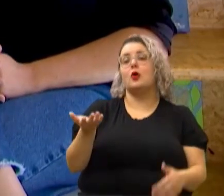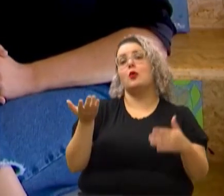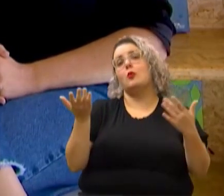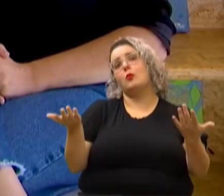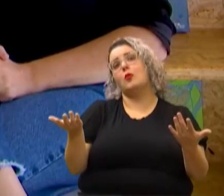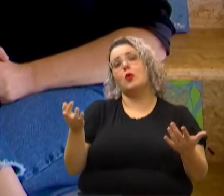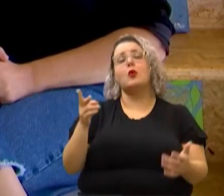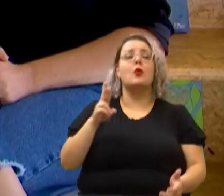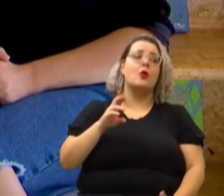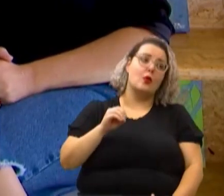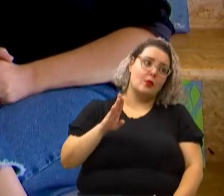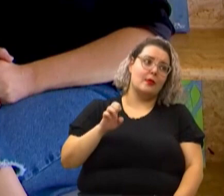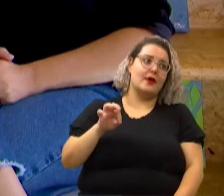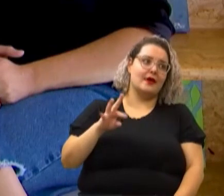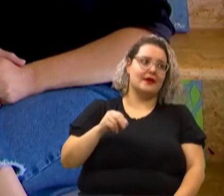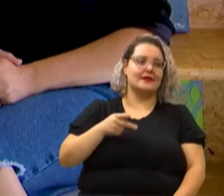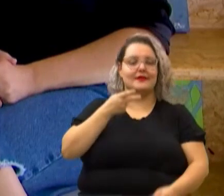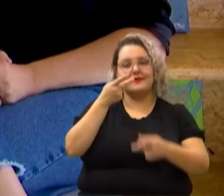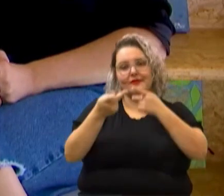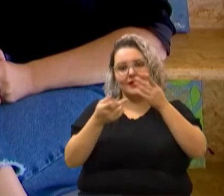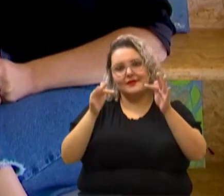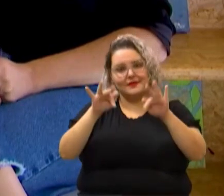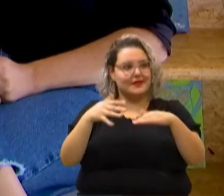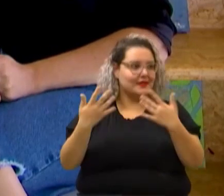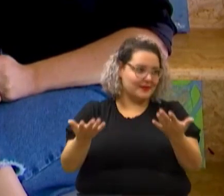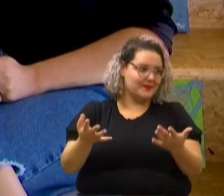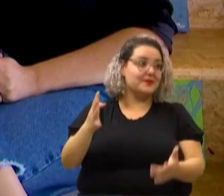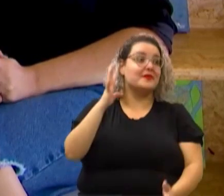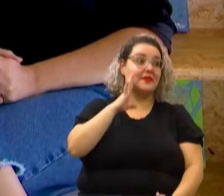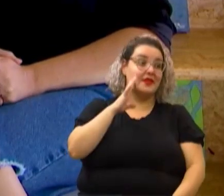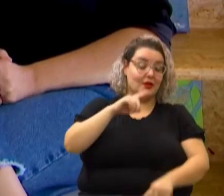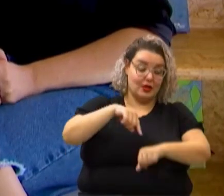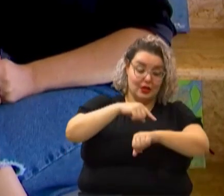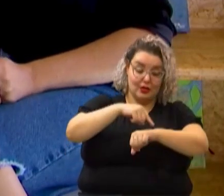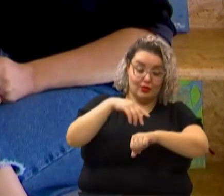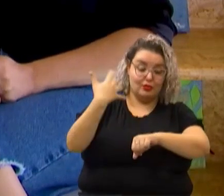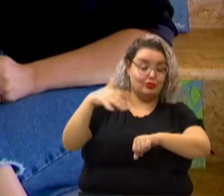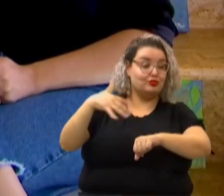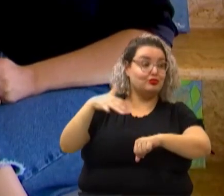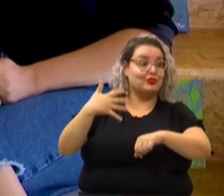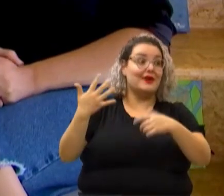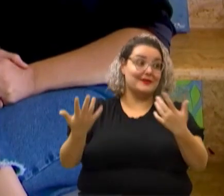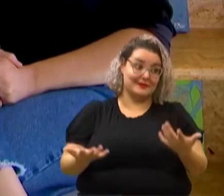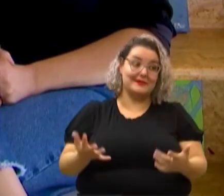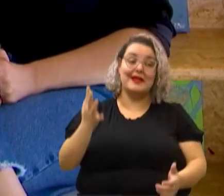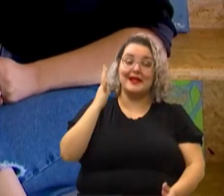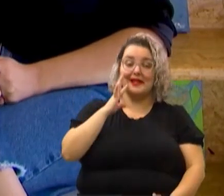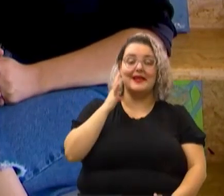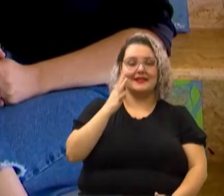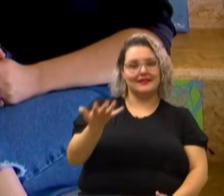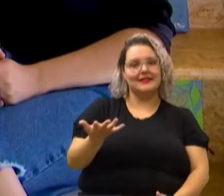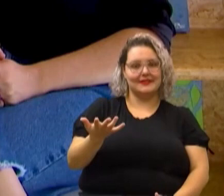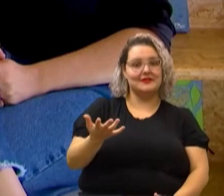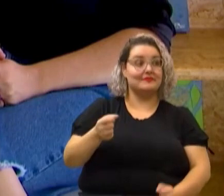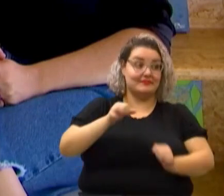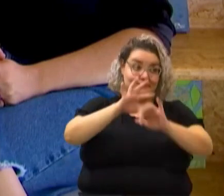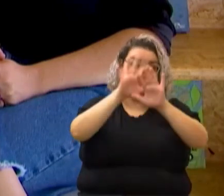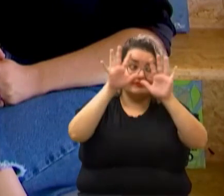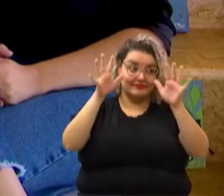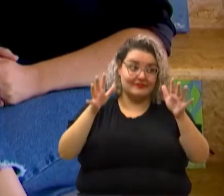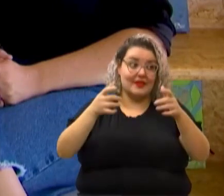bom Roberta suas considerações finais então muito legal passou rápido tempo hein Muito bacana